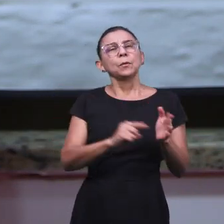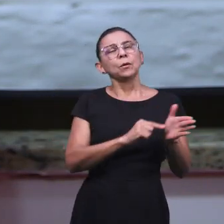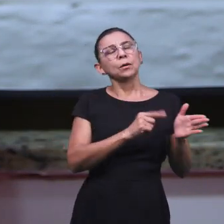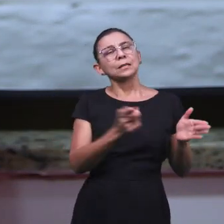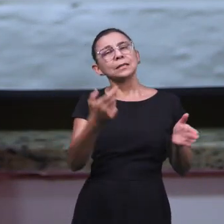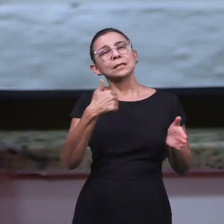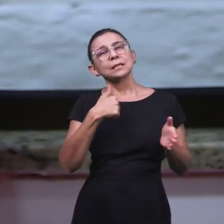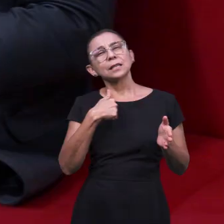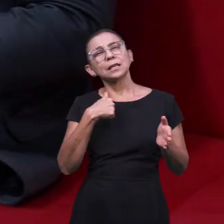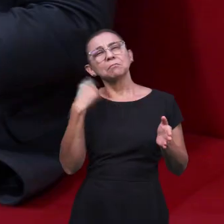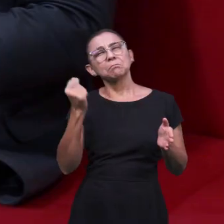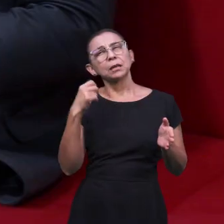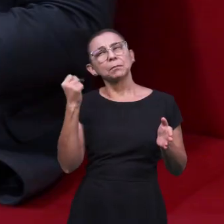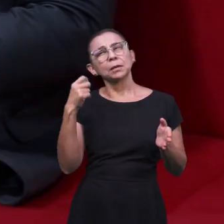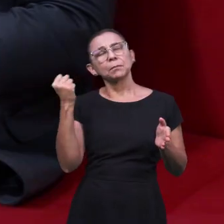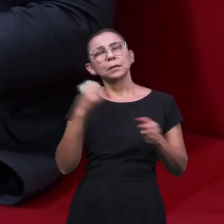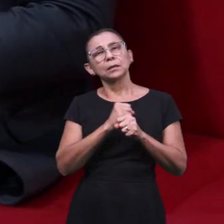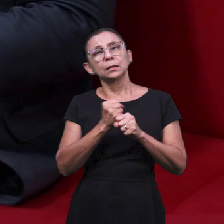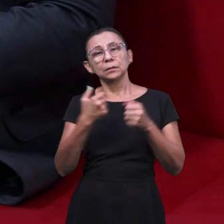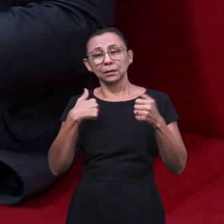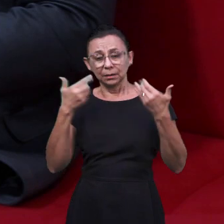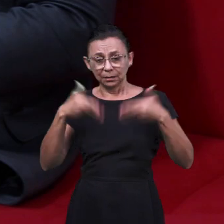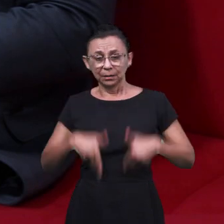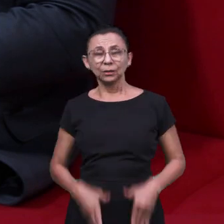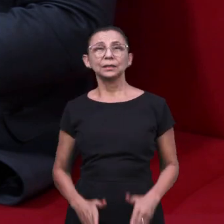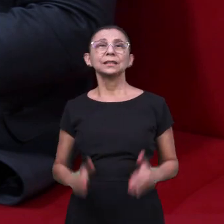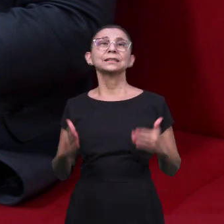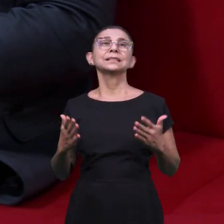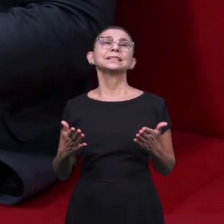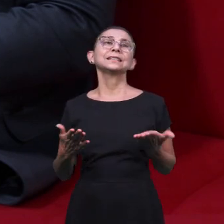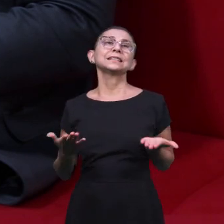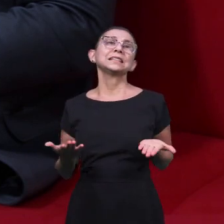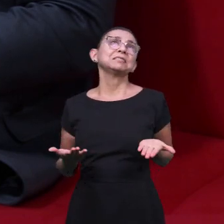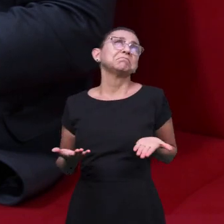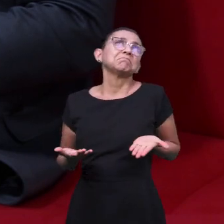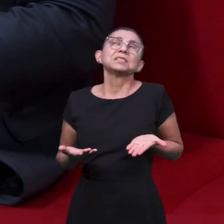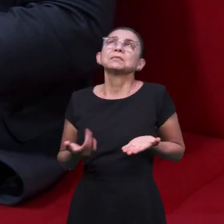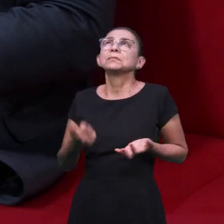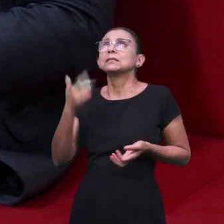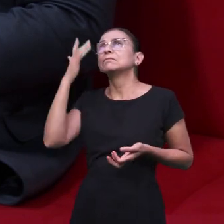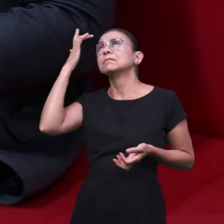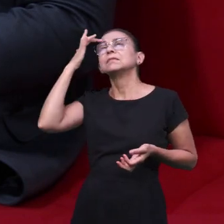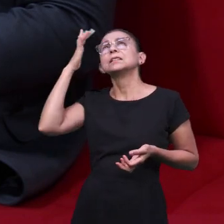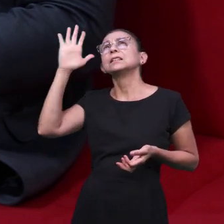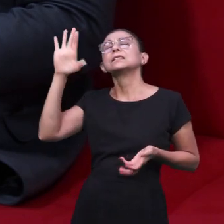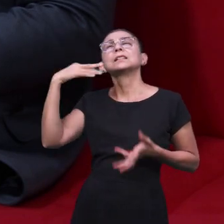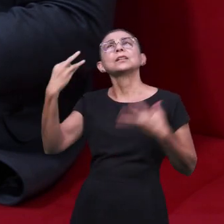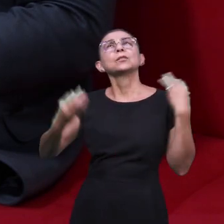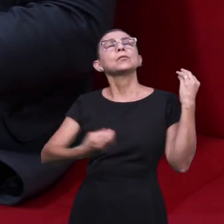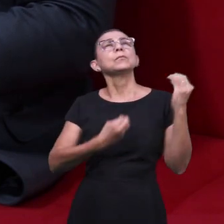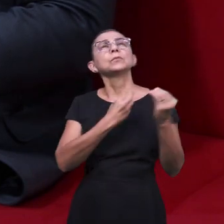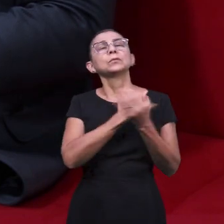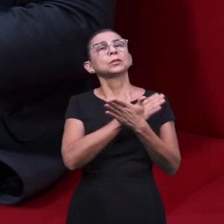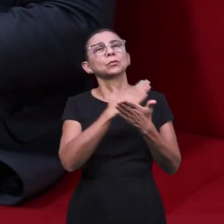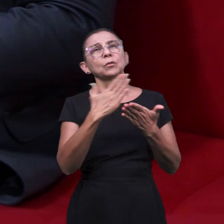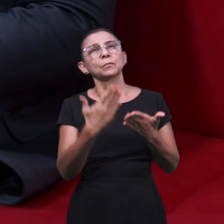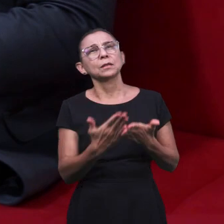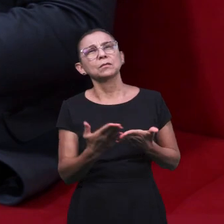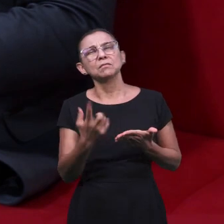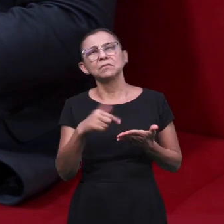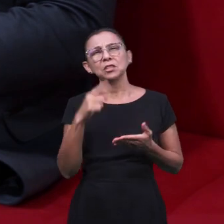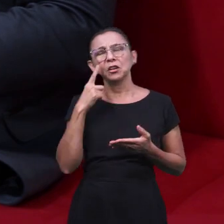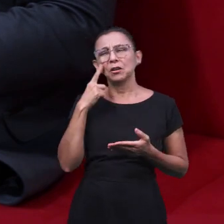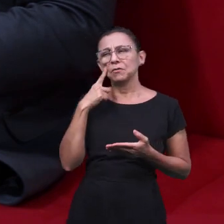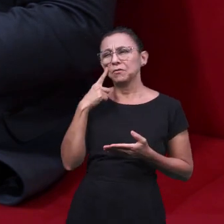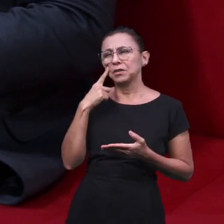eu nasci, né? Bom, eu na verdade, assim, nunca pensei em fazer música. É uma coisa que se aprendia na casa, né?